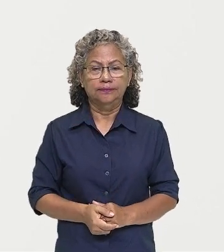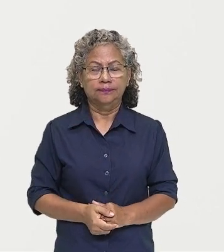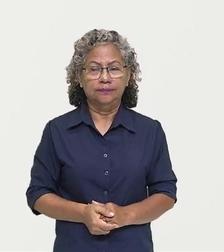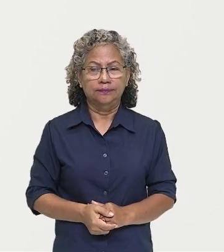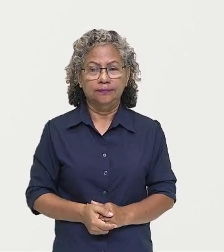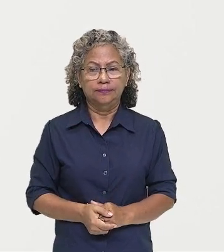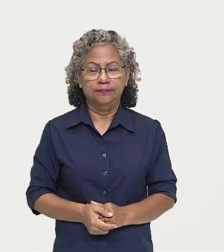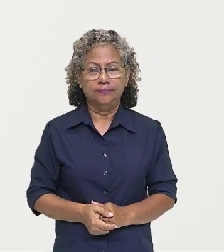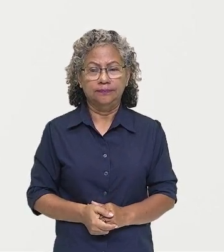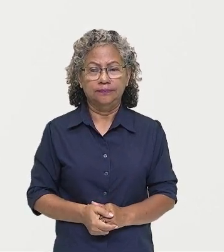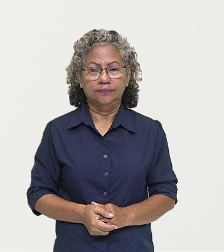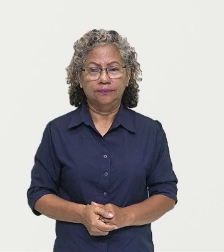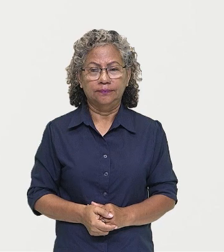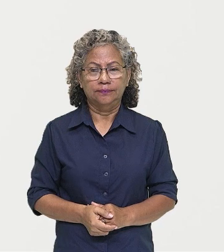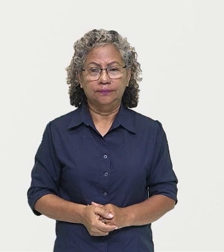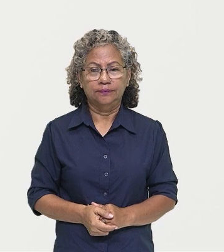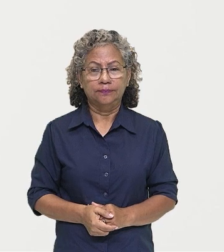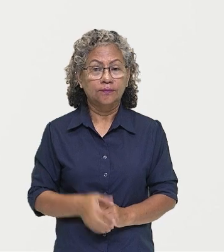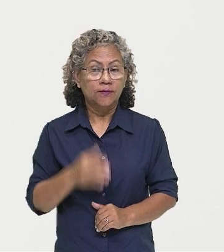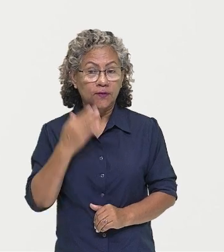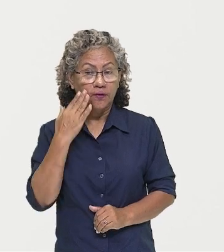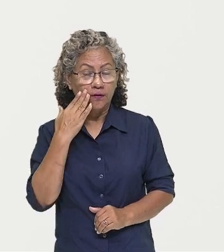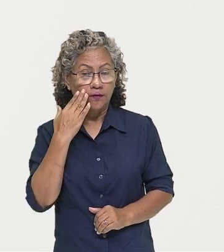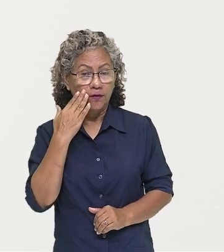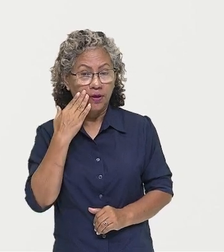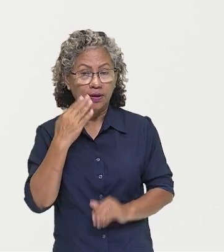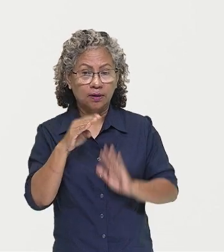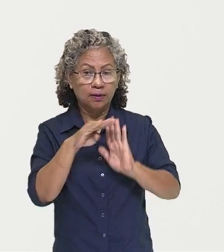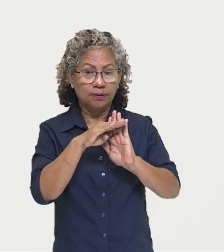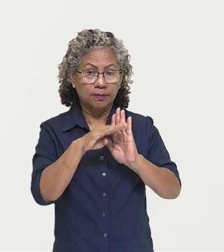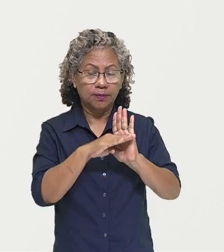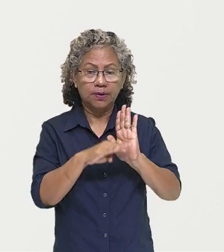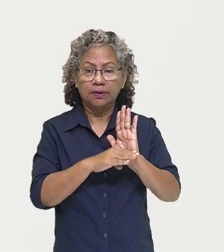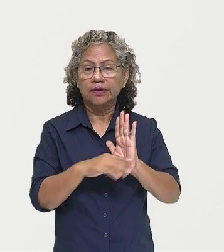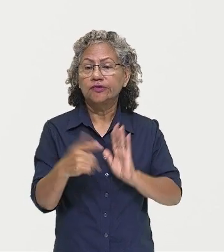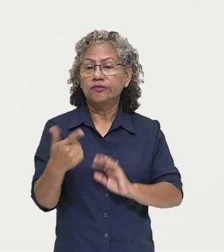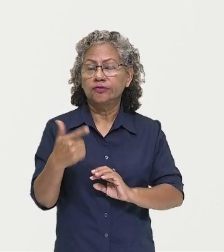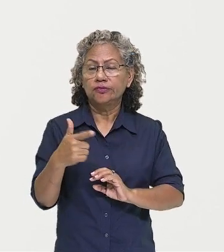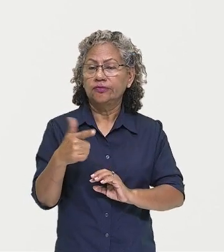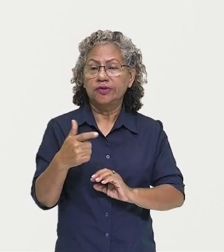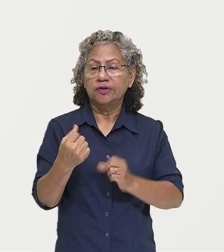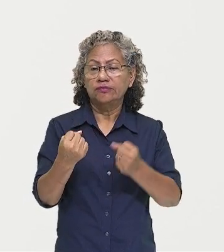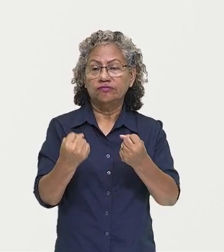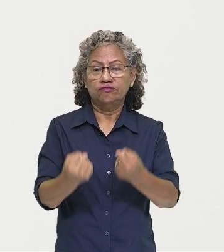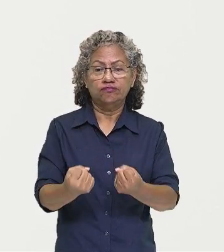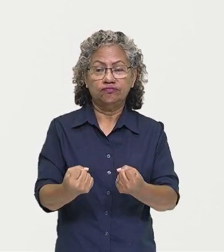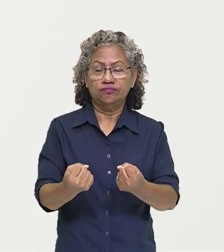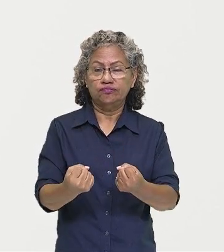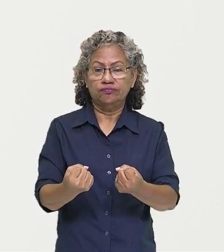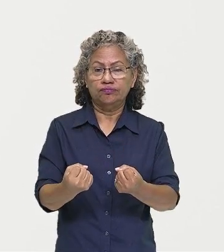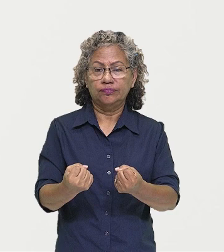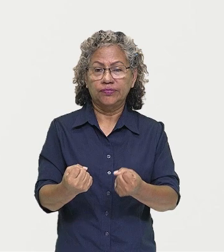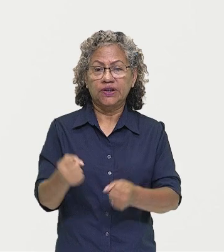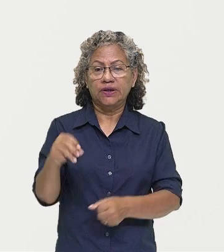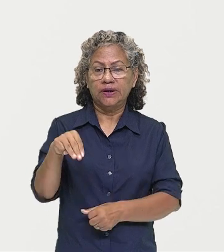Um corpo de massa M, olha só, não temos o valor da massa M.